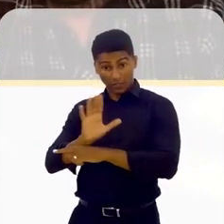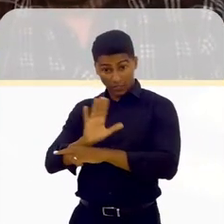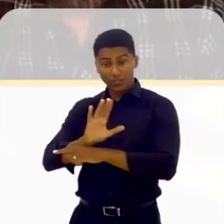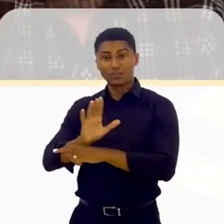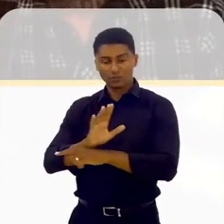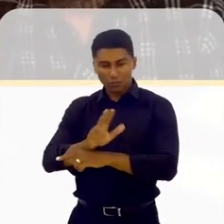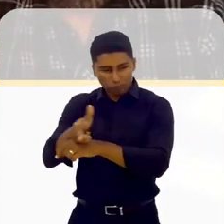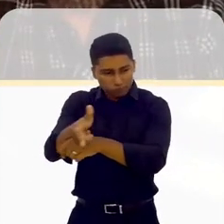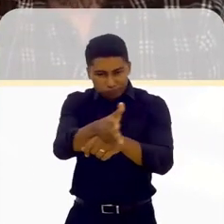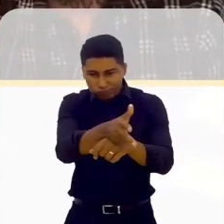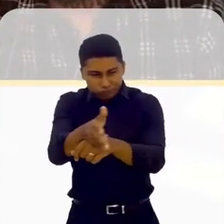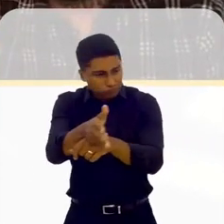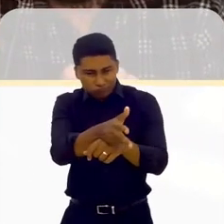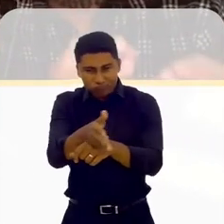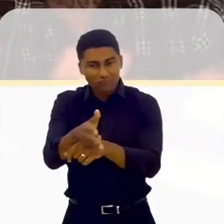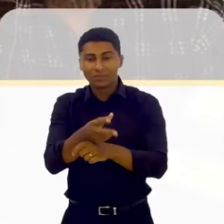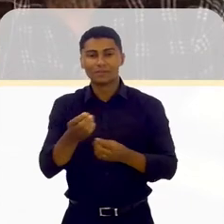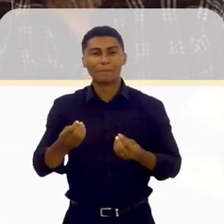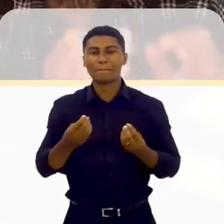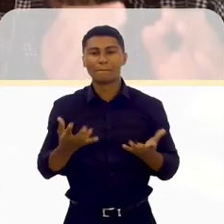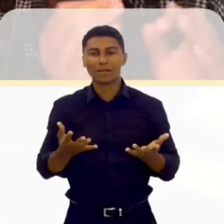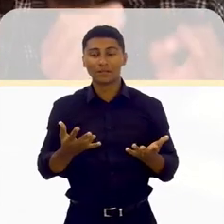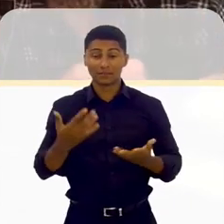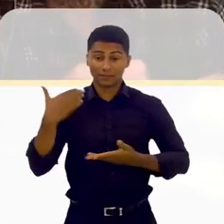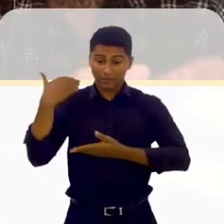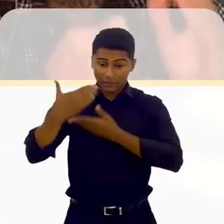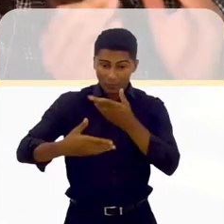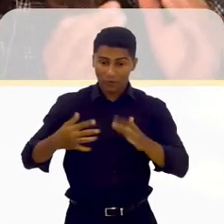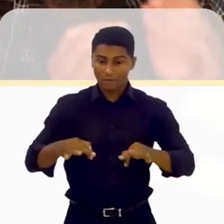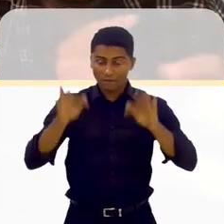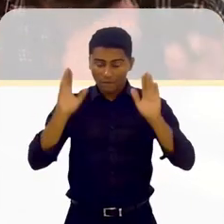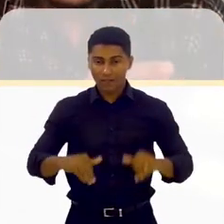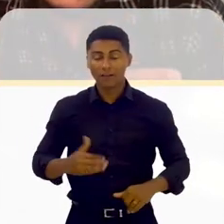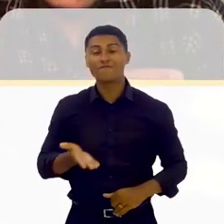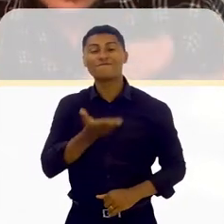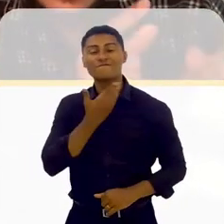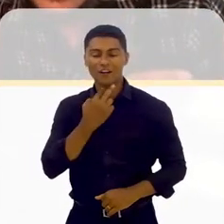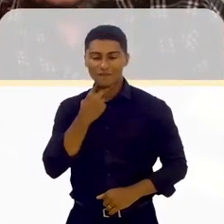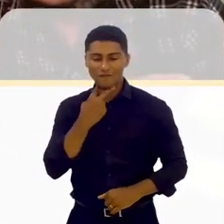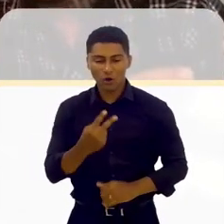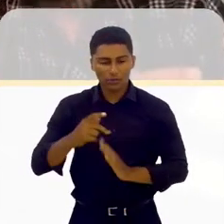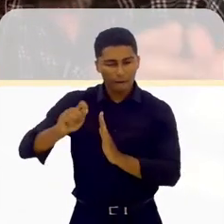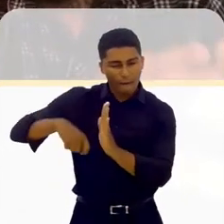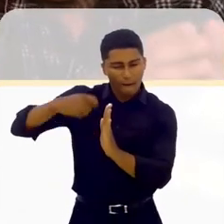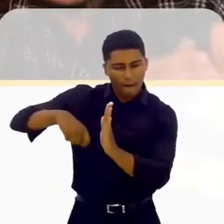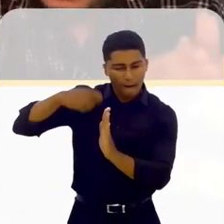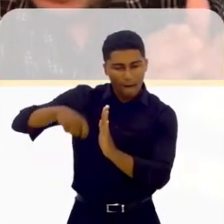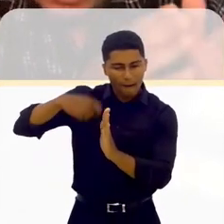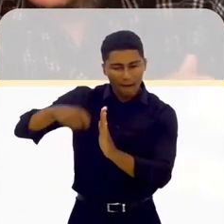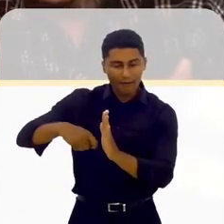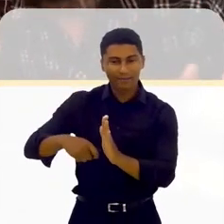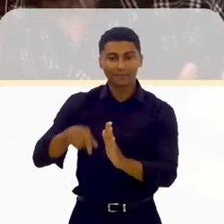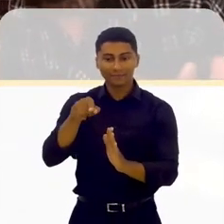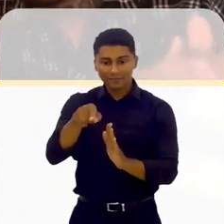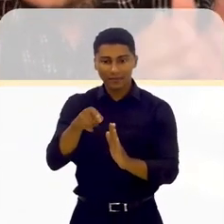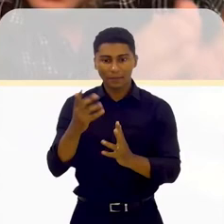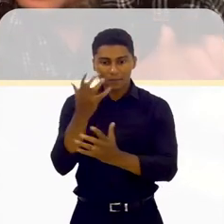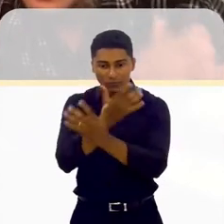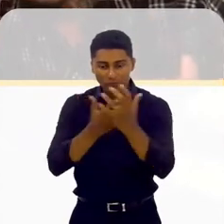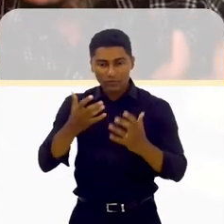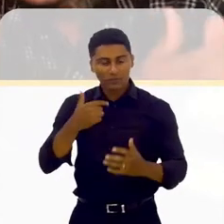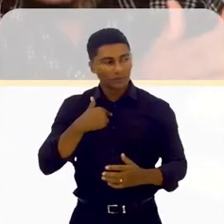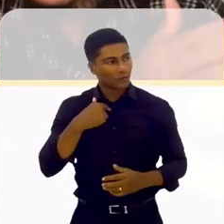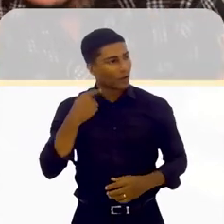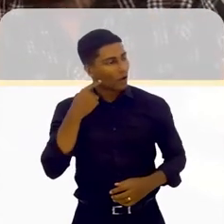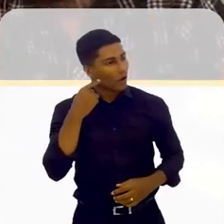Eu tenho os vídeos de tudo isso, assim. Fazia uma gambiarra para quê? Para no final de tudo ter ali a minha voz gravada no som. Quero só